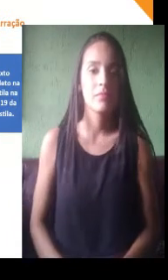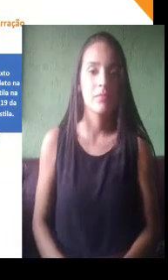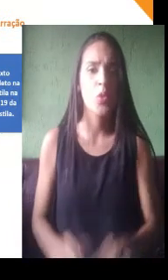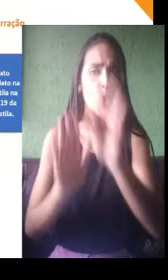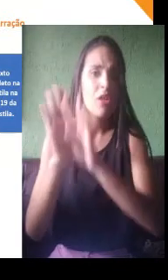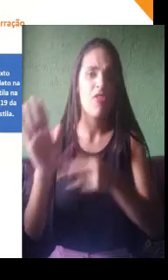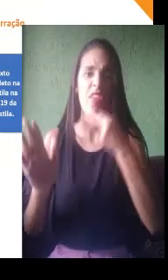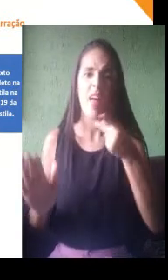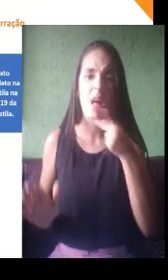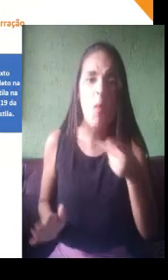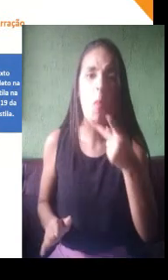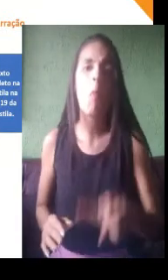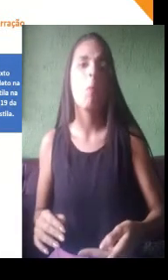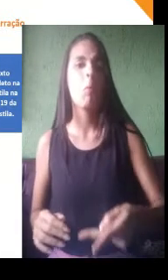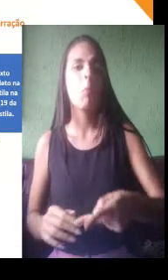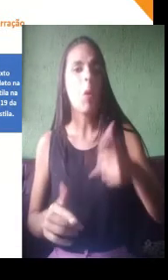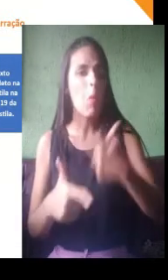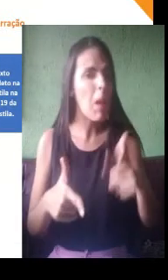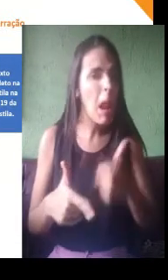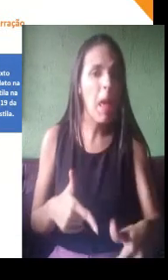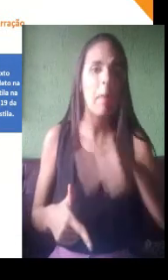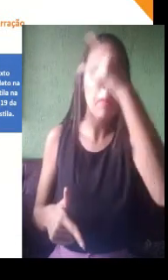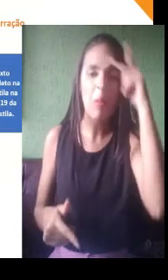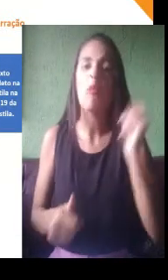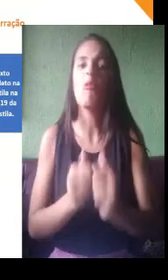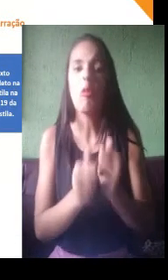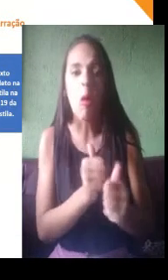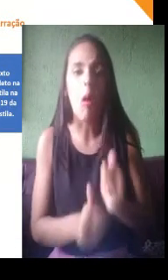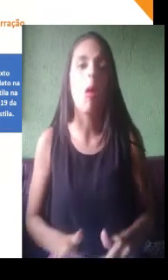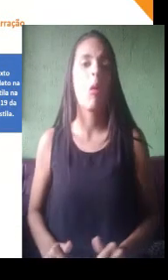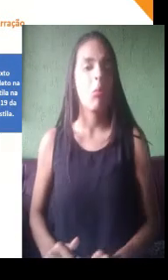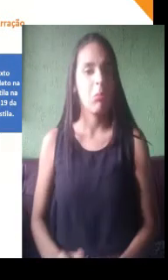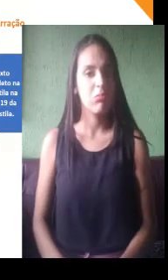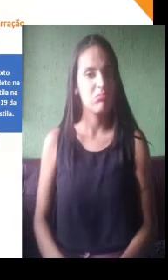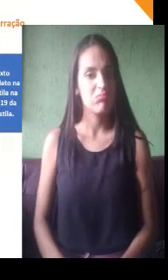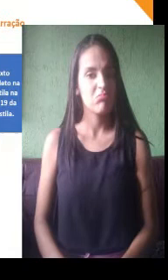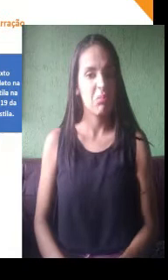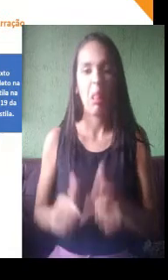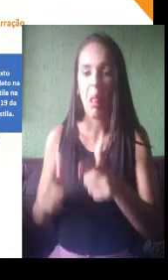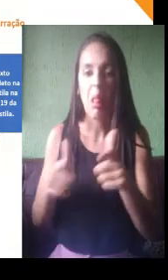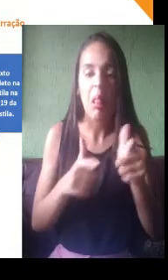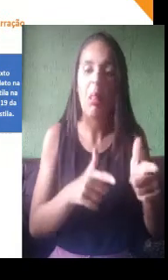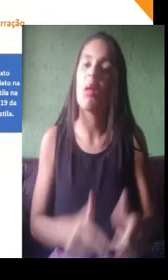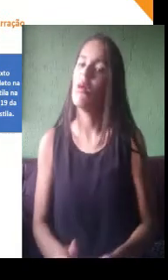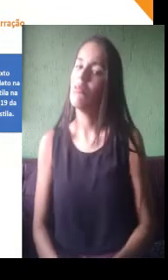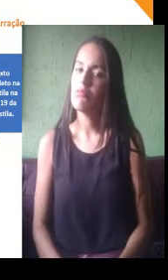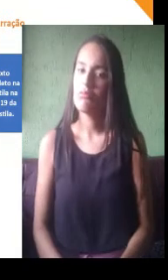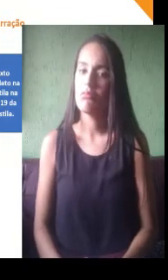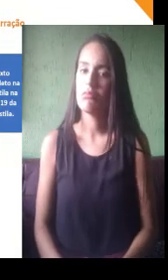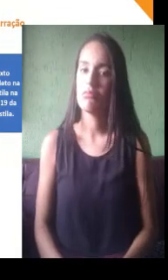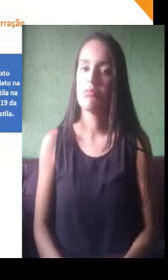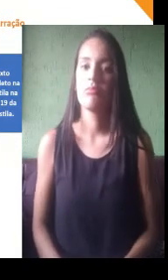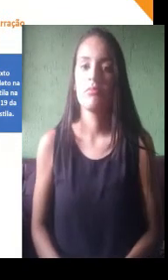texto, e depois a gente vai avaliar as partes, as sequências que vão compondo esse gênero. O problema